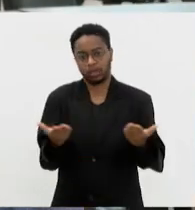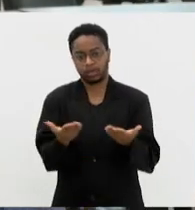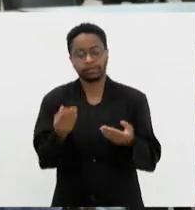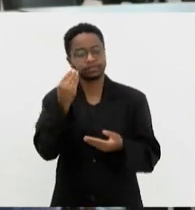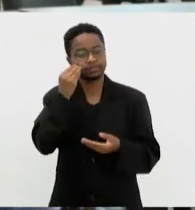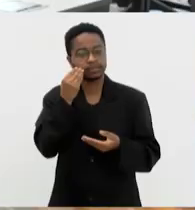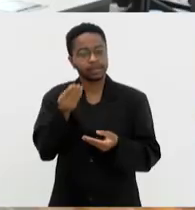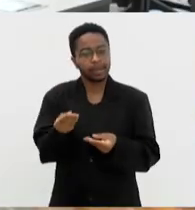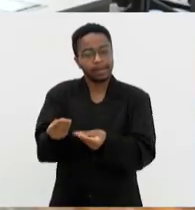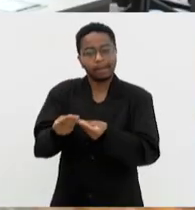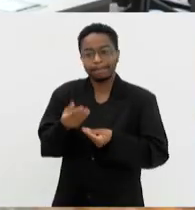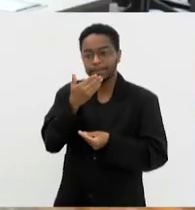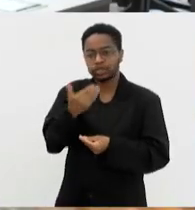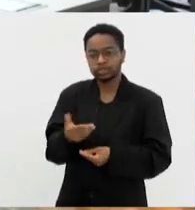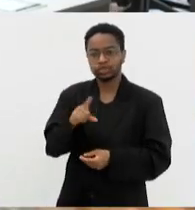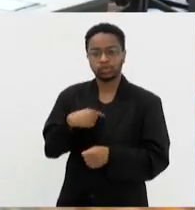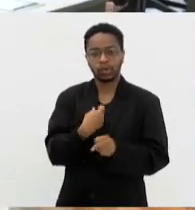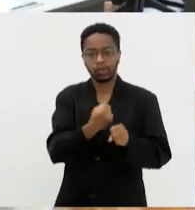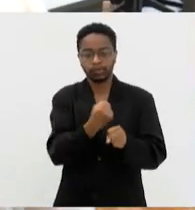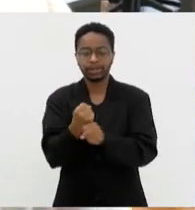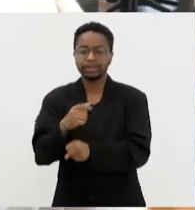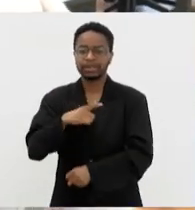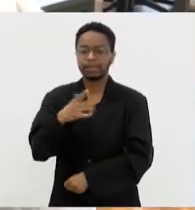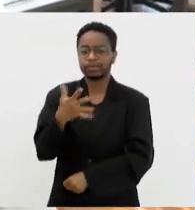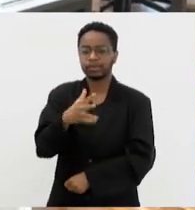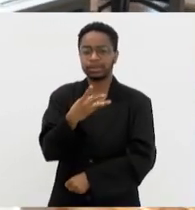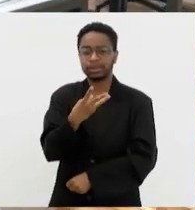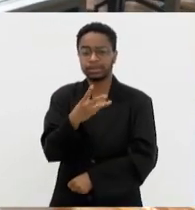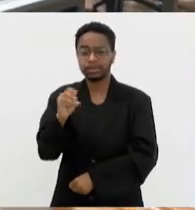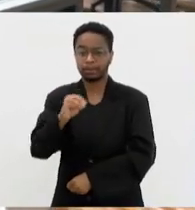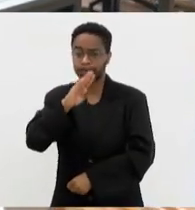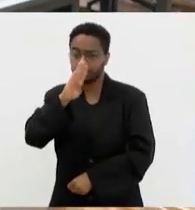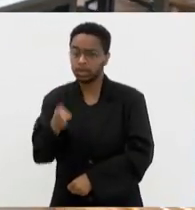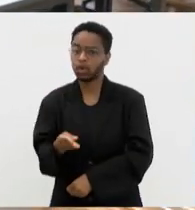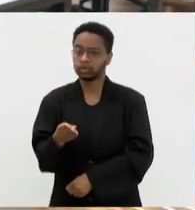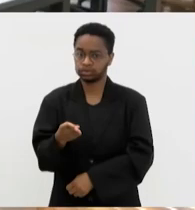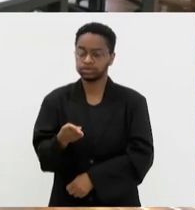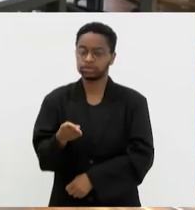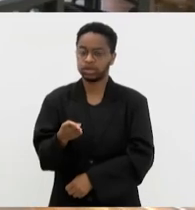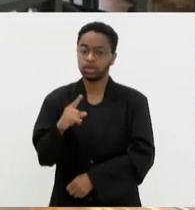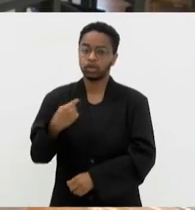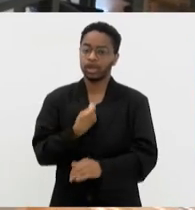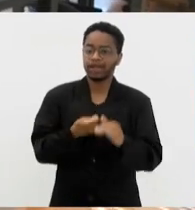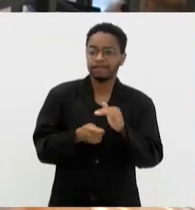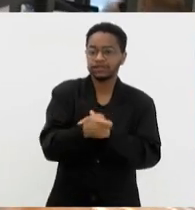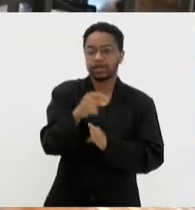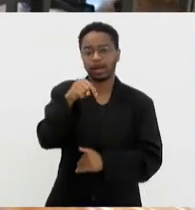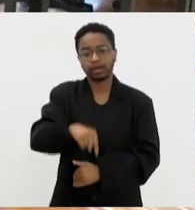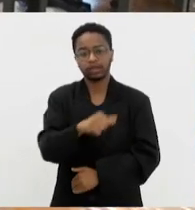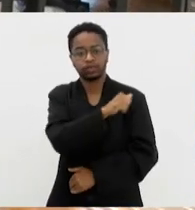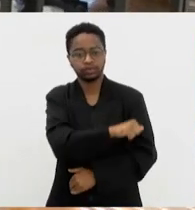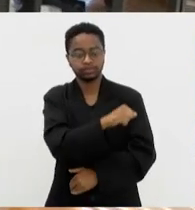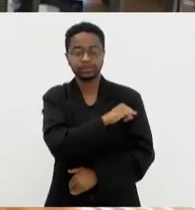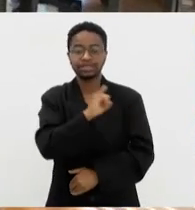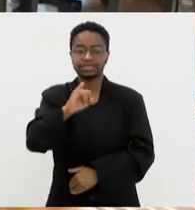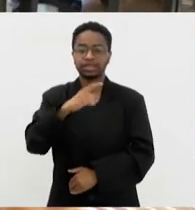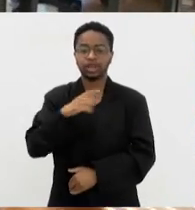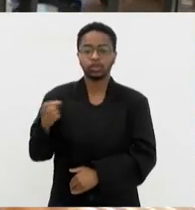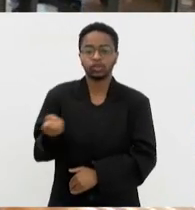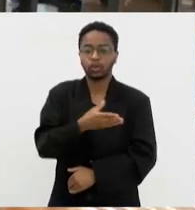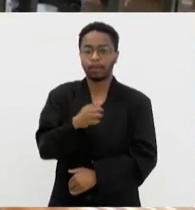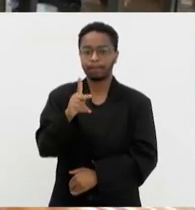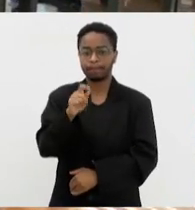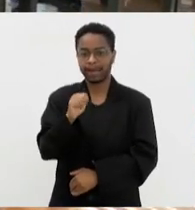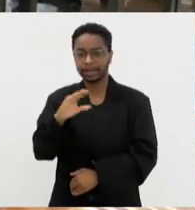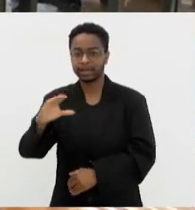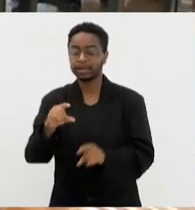receber essas encomendas. Serão cerca de 300 bilhões previstos para serem investidos aqui no estado do Rio de Janeiro através do novo PAC e boa